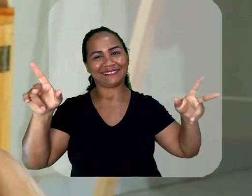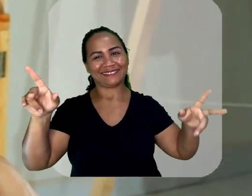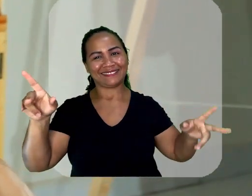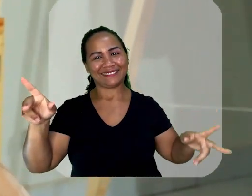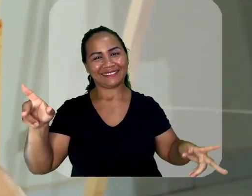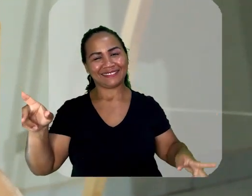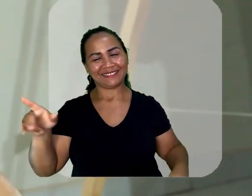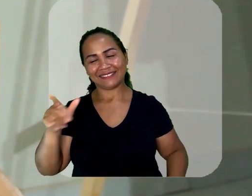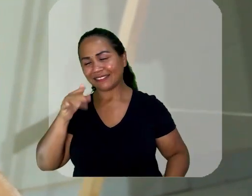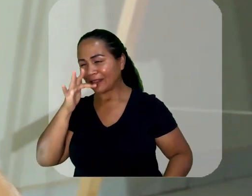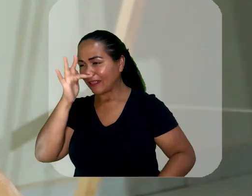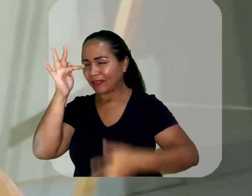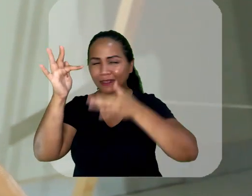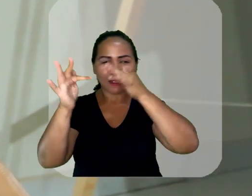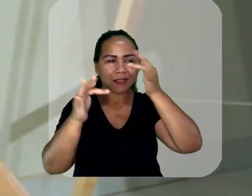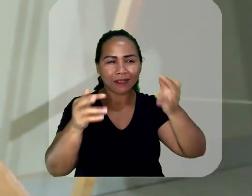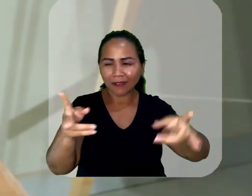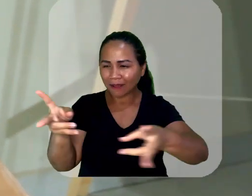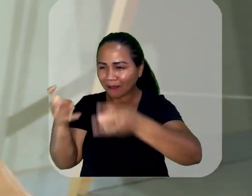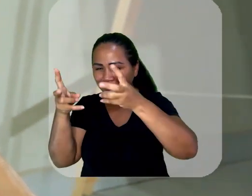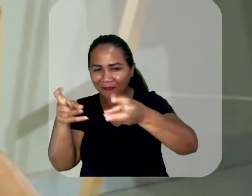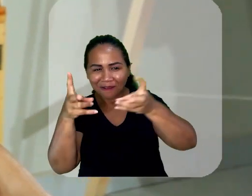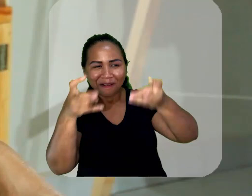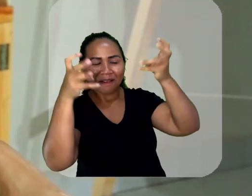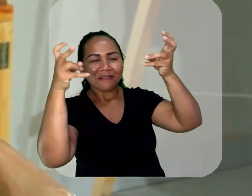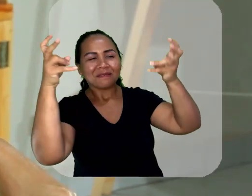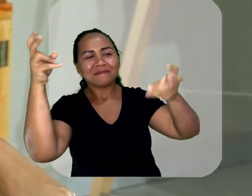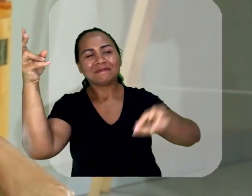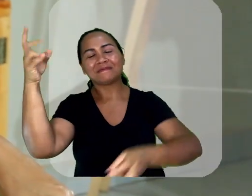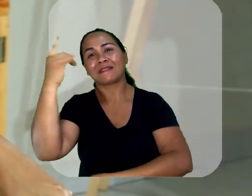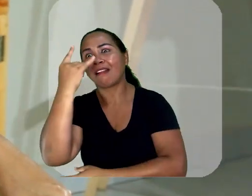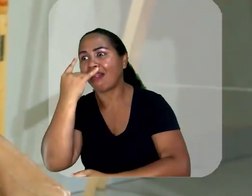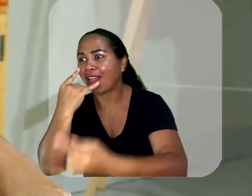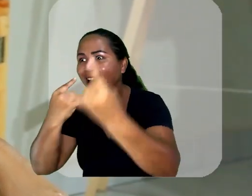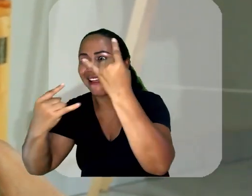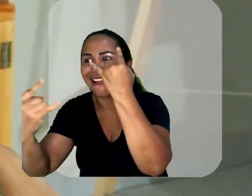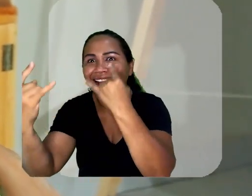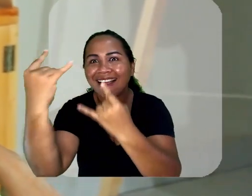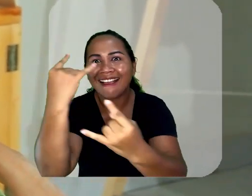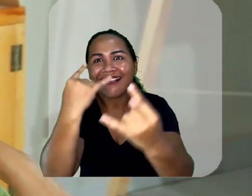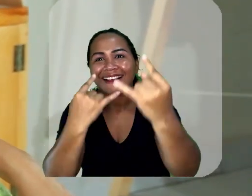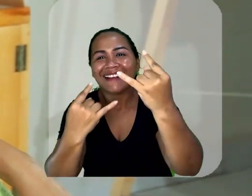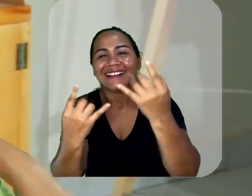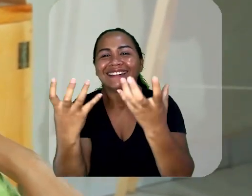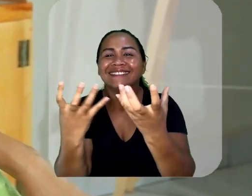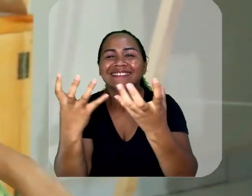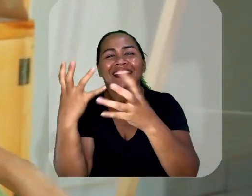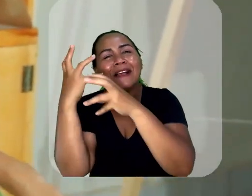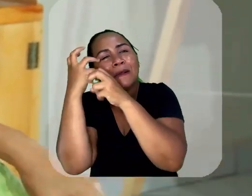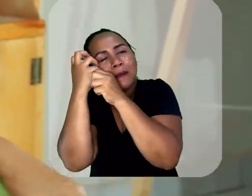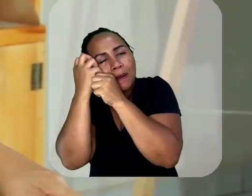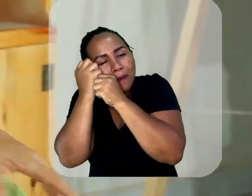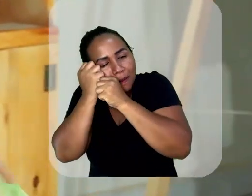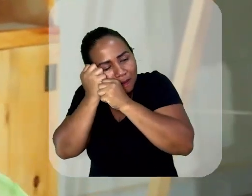Outras cores, outros sentidos. Já não durmo sem saber o